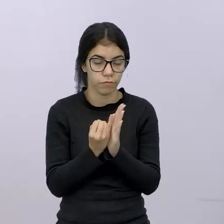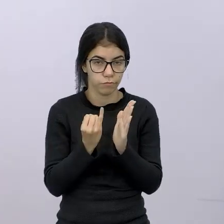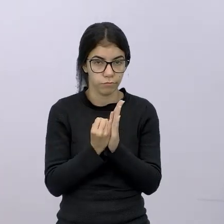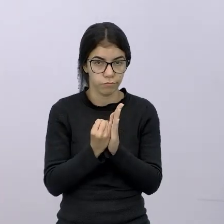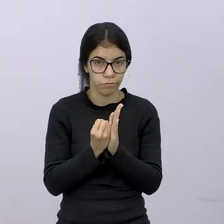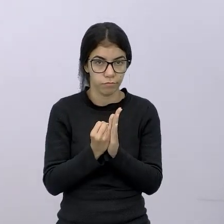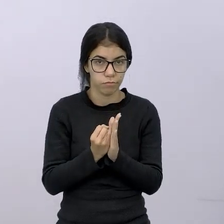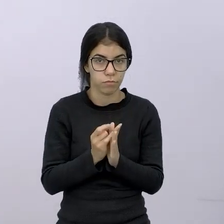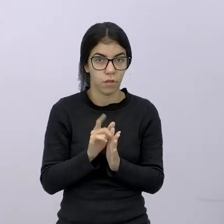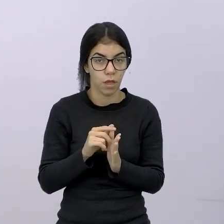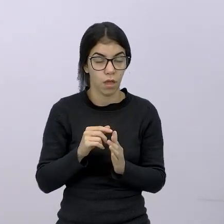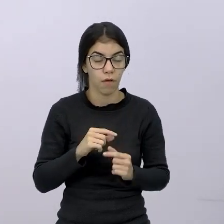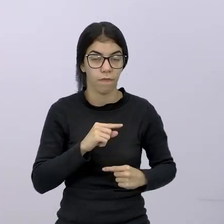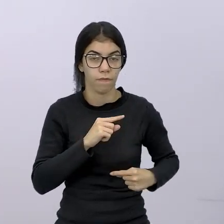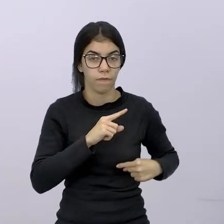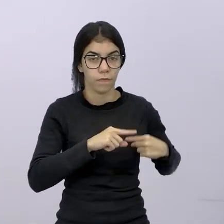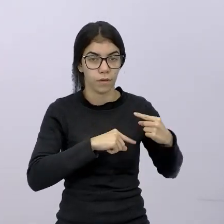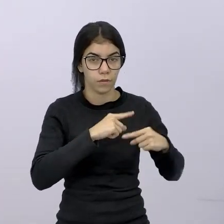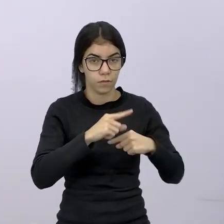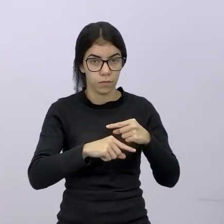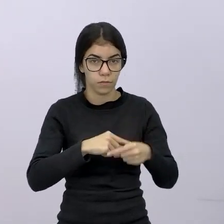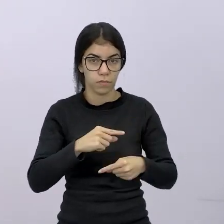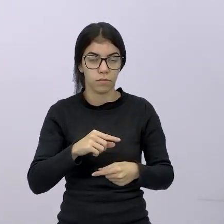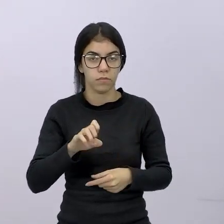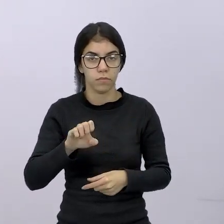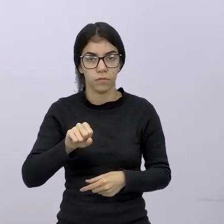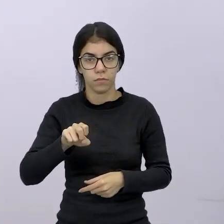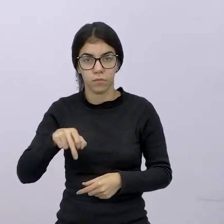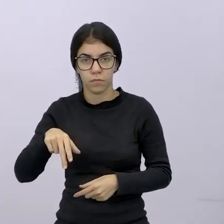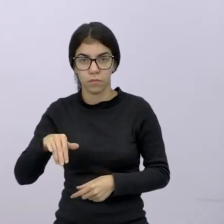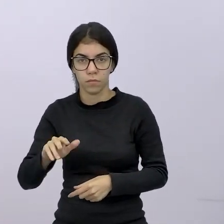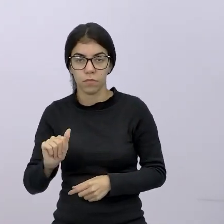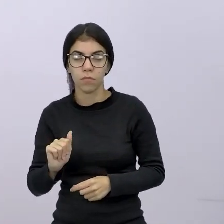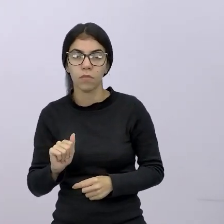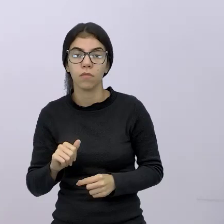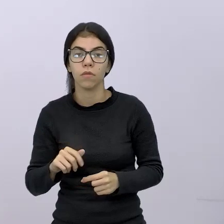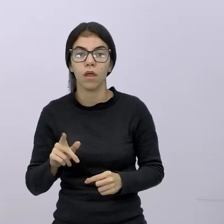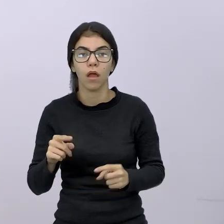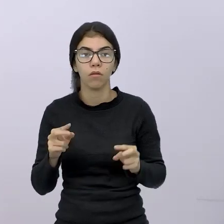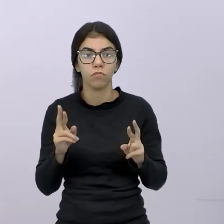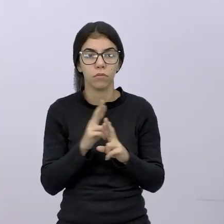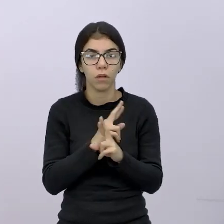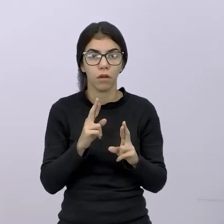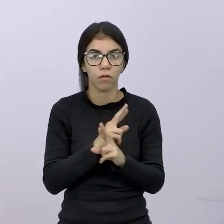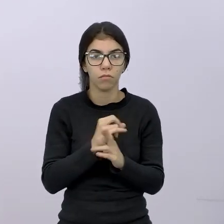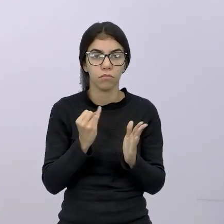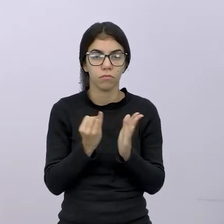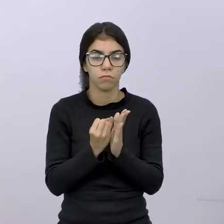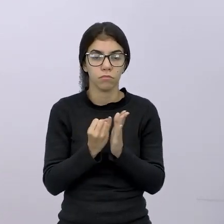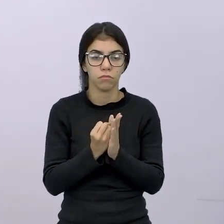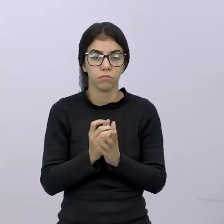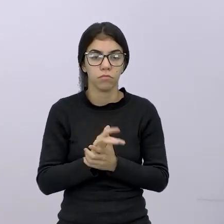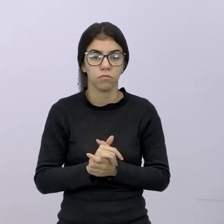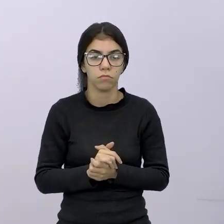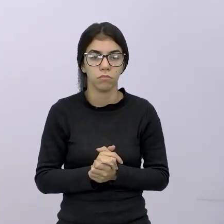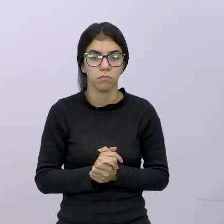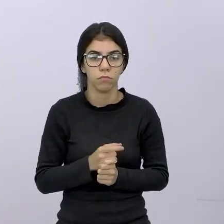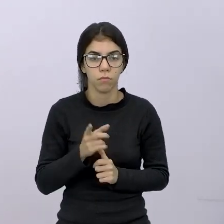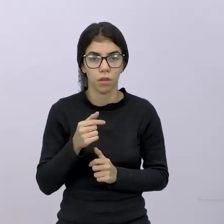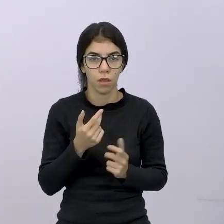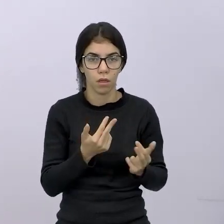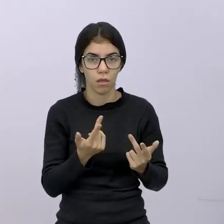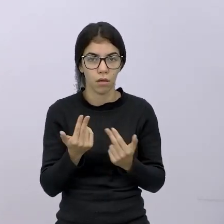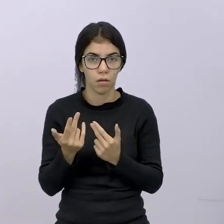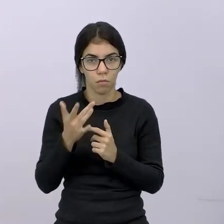a essência tem a ver com essa ideia de identidade. Então, o que é algo que é idêntico a